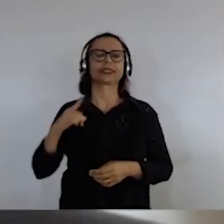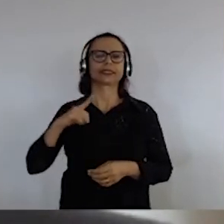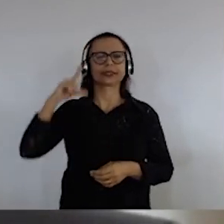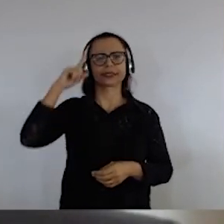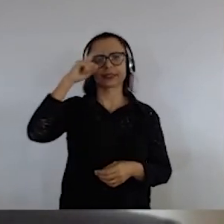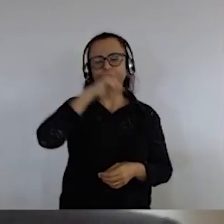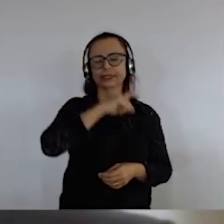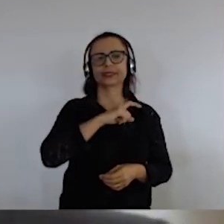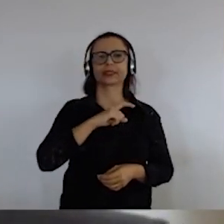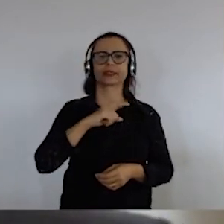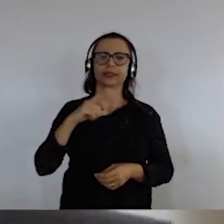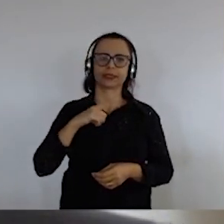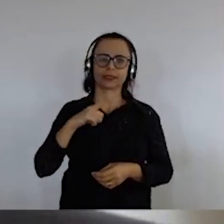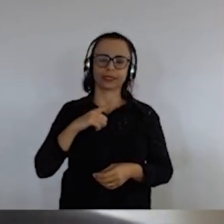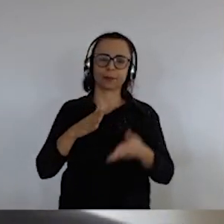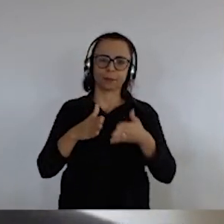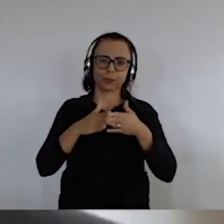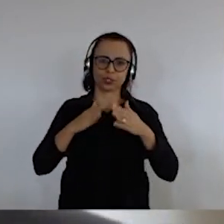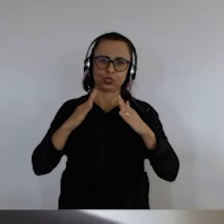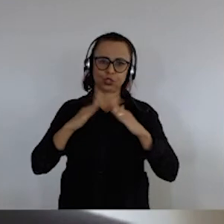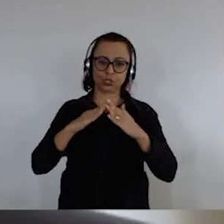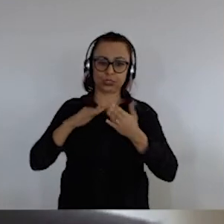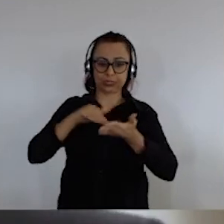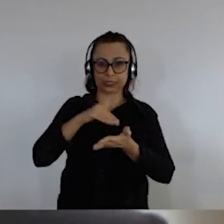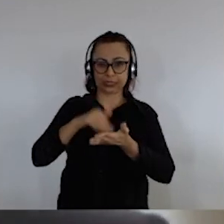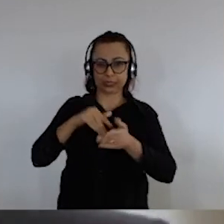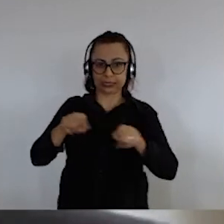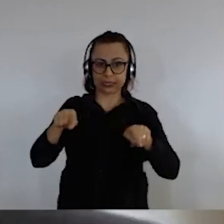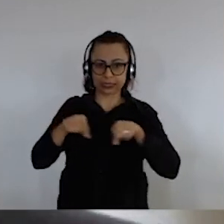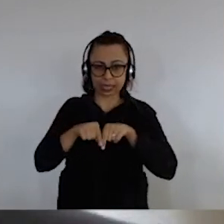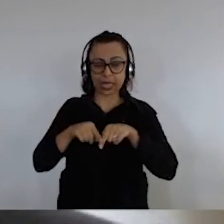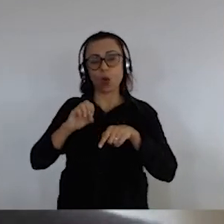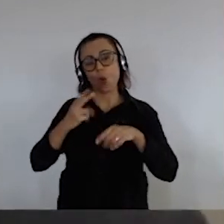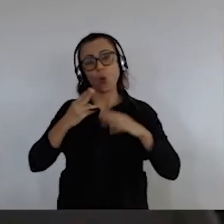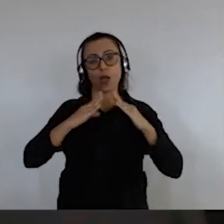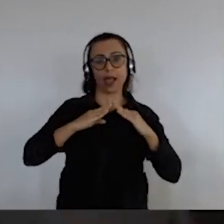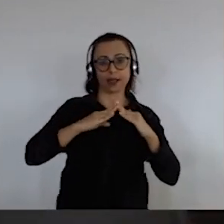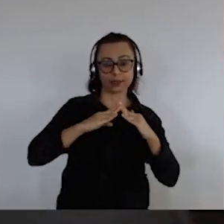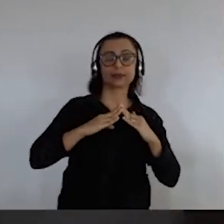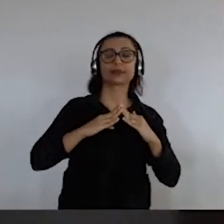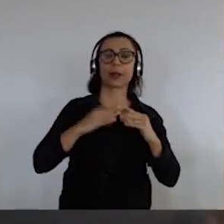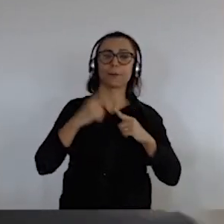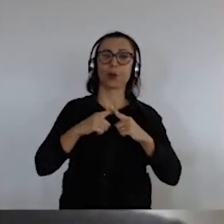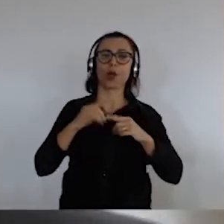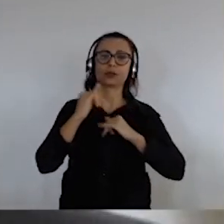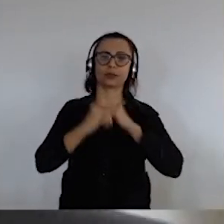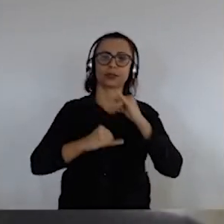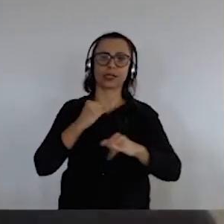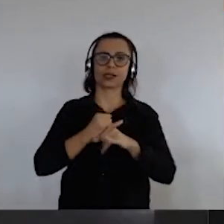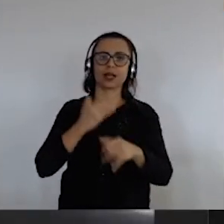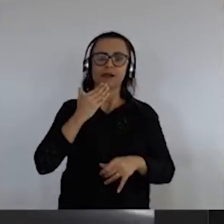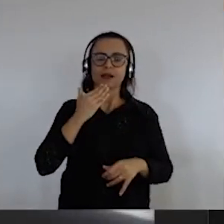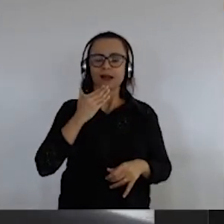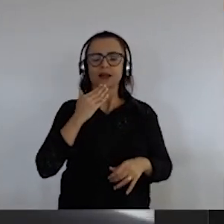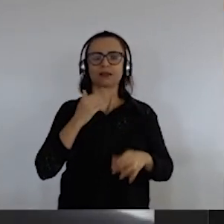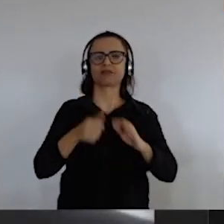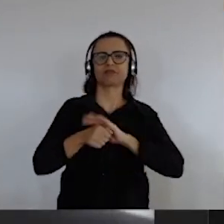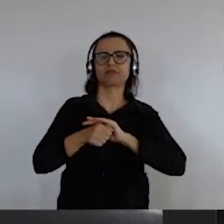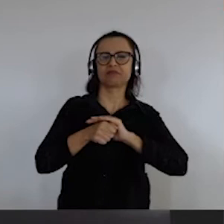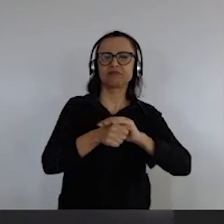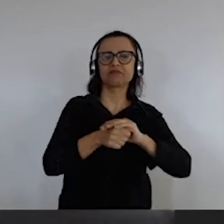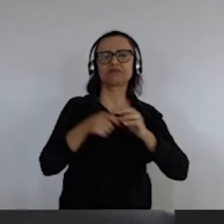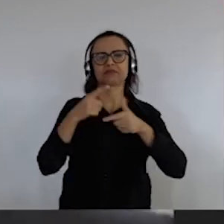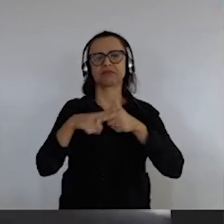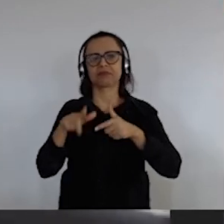dificuldade de peticionar dos seus próprios escritórios ou das suas próprias casas. Então, tivemos que, em algumas